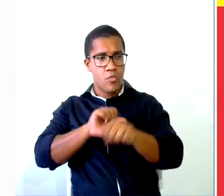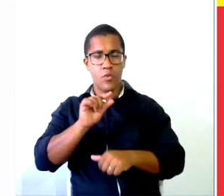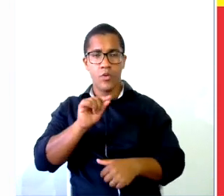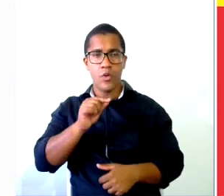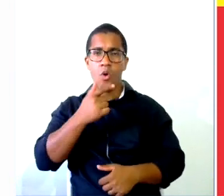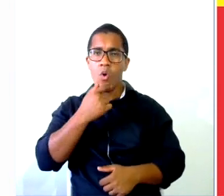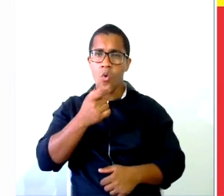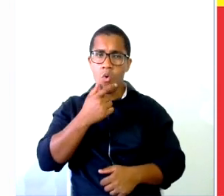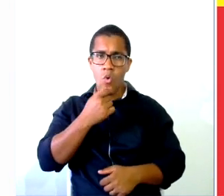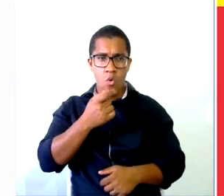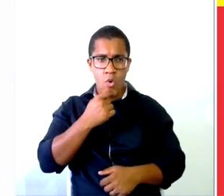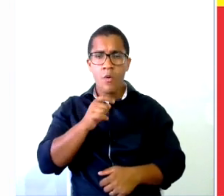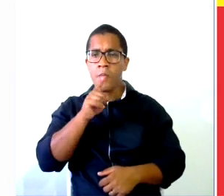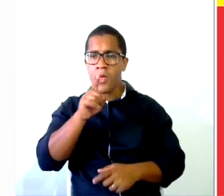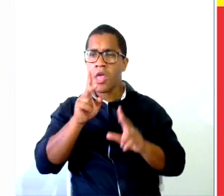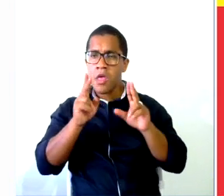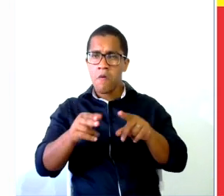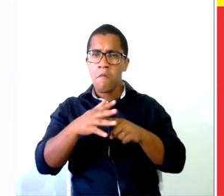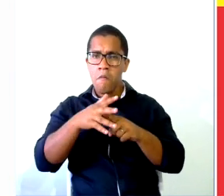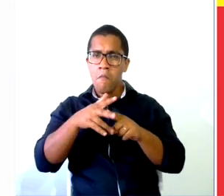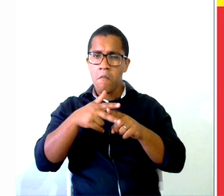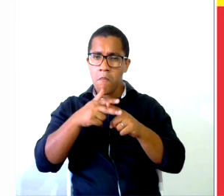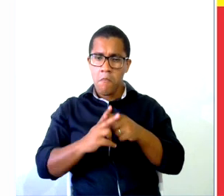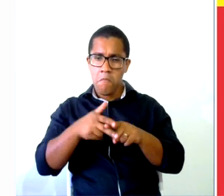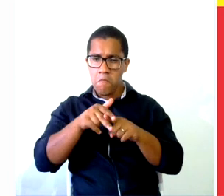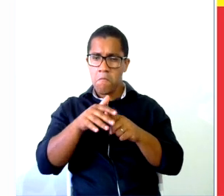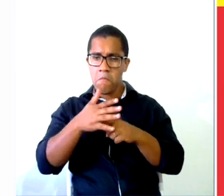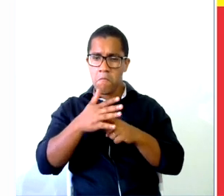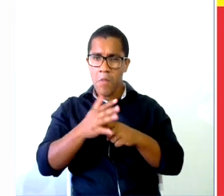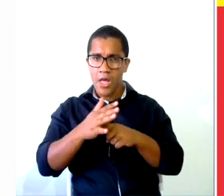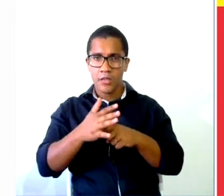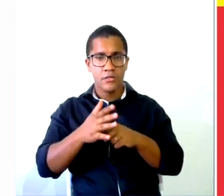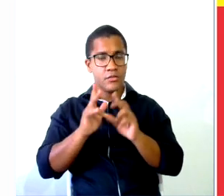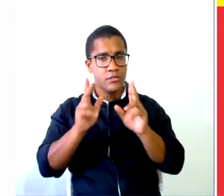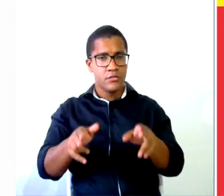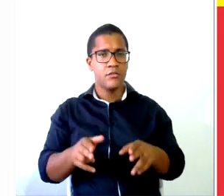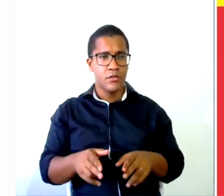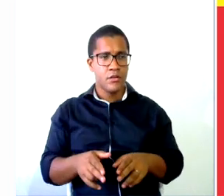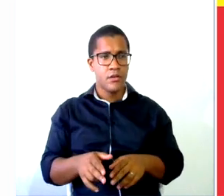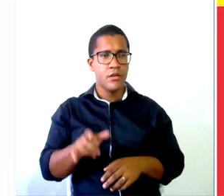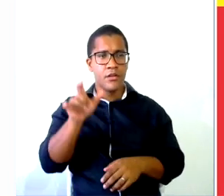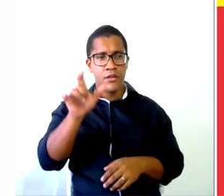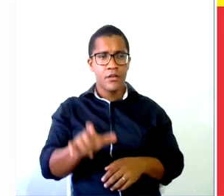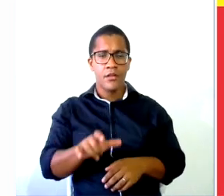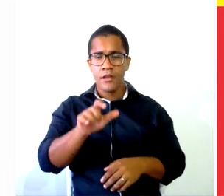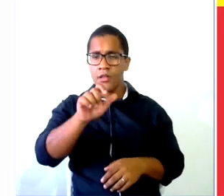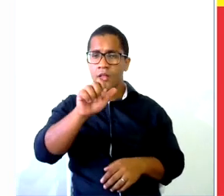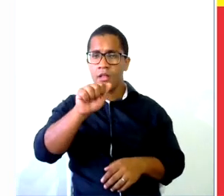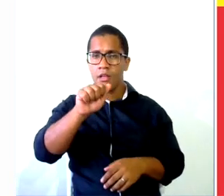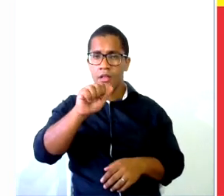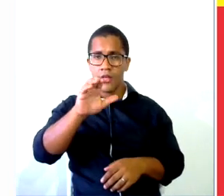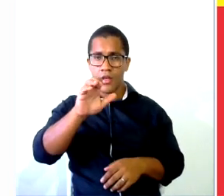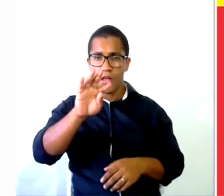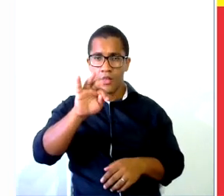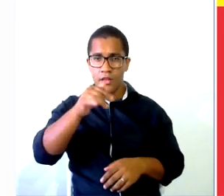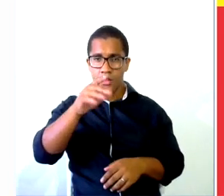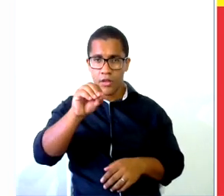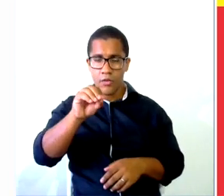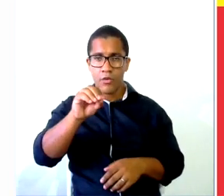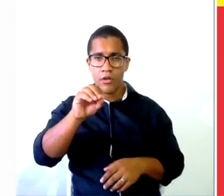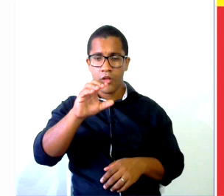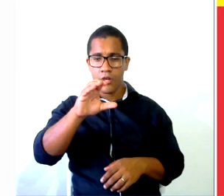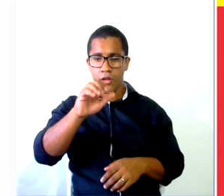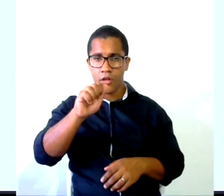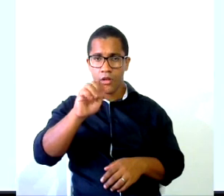transformam-nos em homens de máquina. Quem descreve isso? Como descreveu Catão o